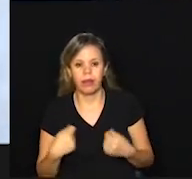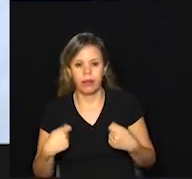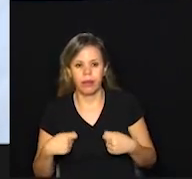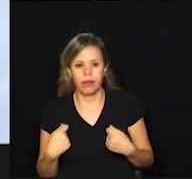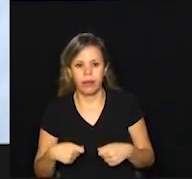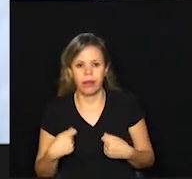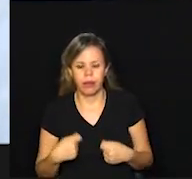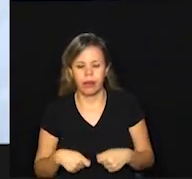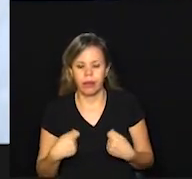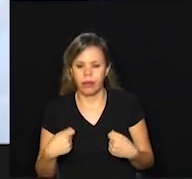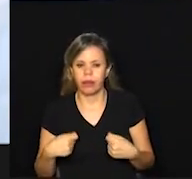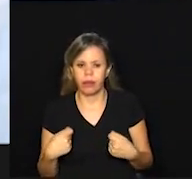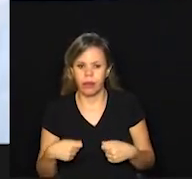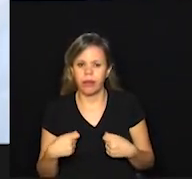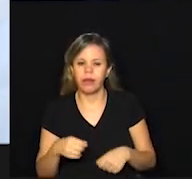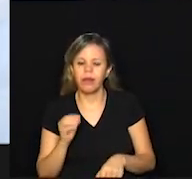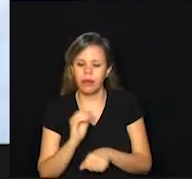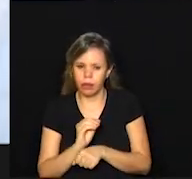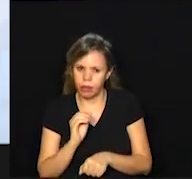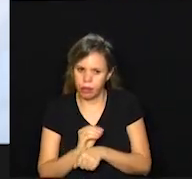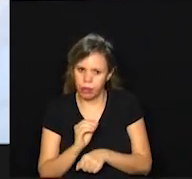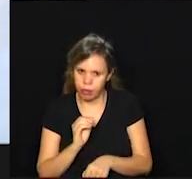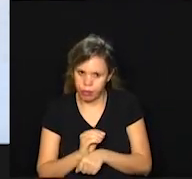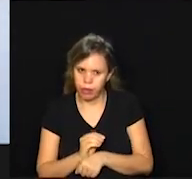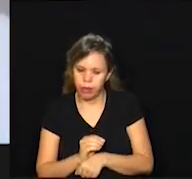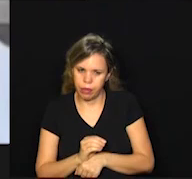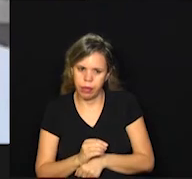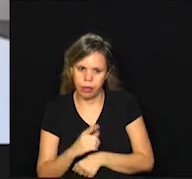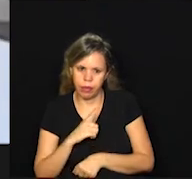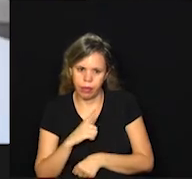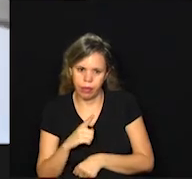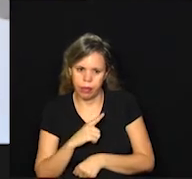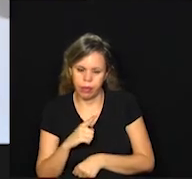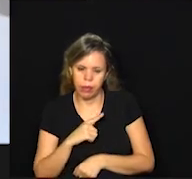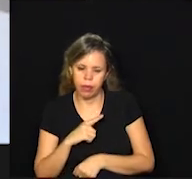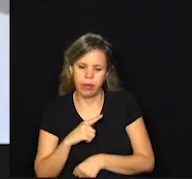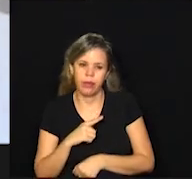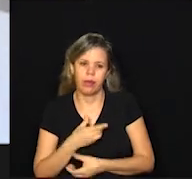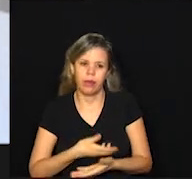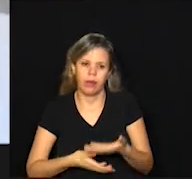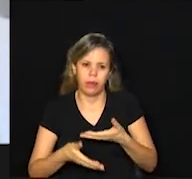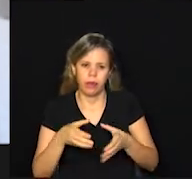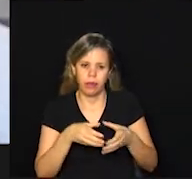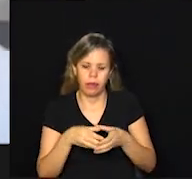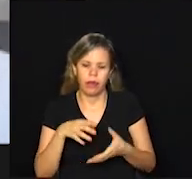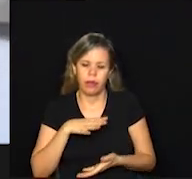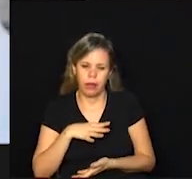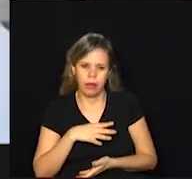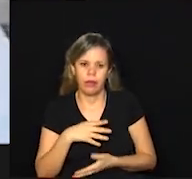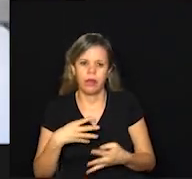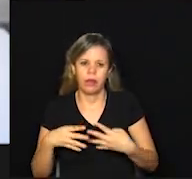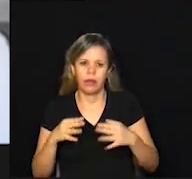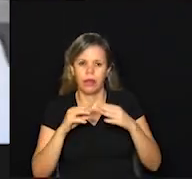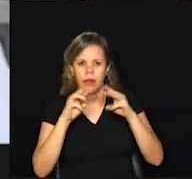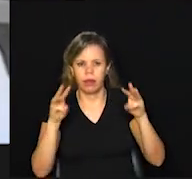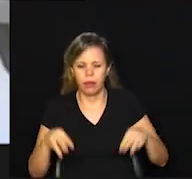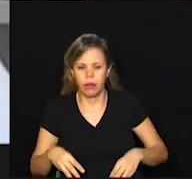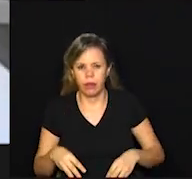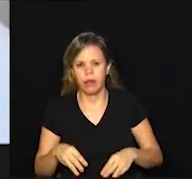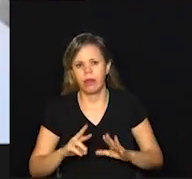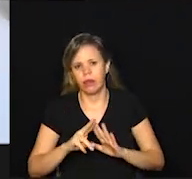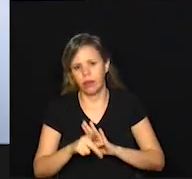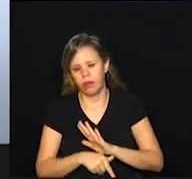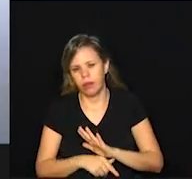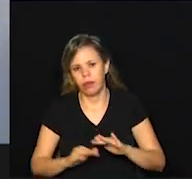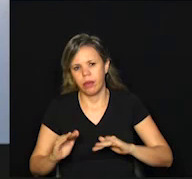precisam ser necessariamente preservando a gente tem lados em relação ao setorial mesma cidade casarão do barão Monsenhor Paulo